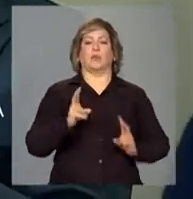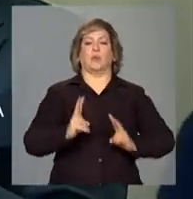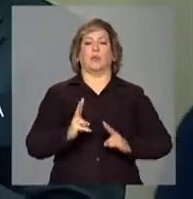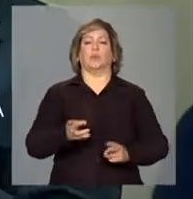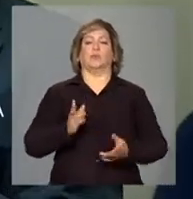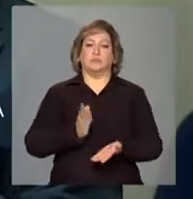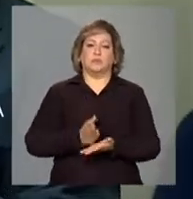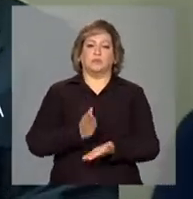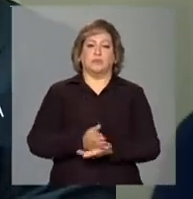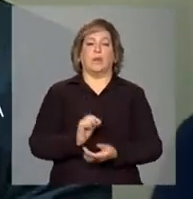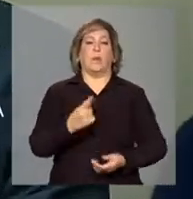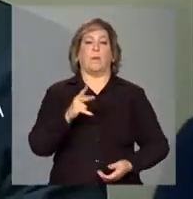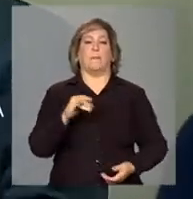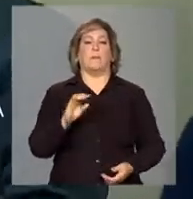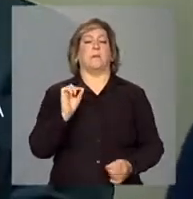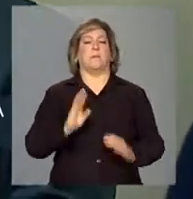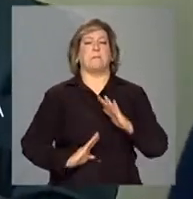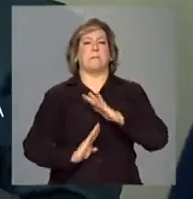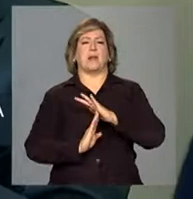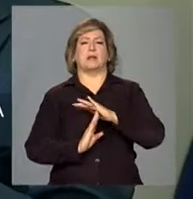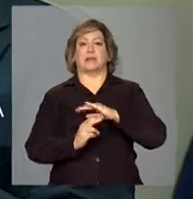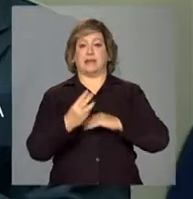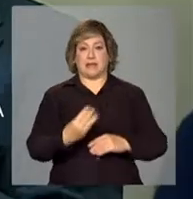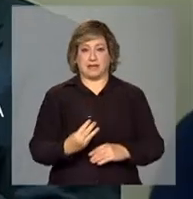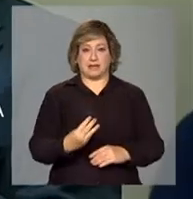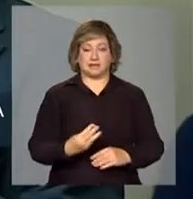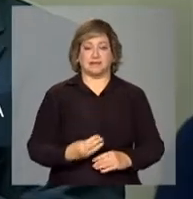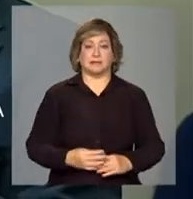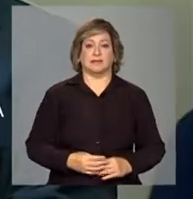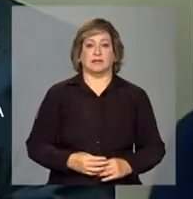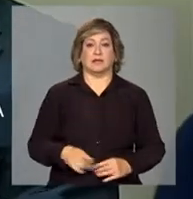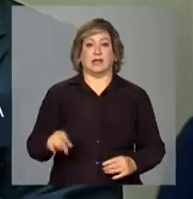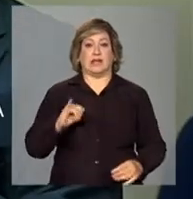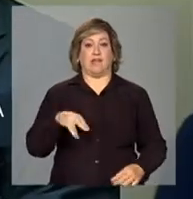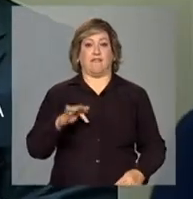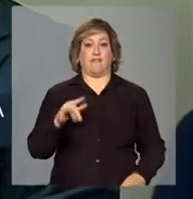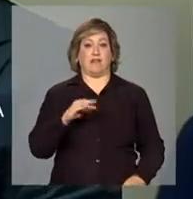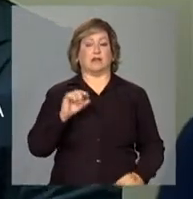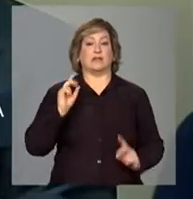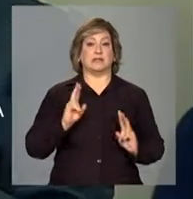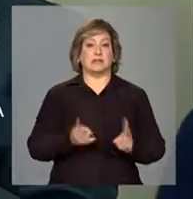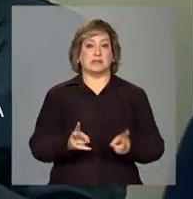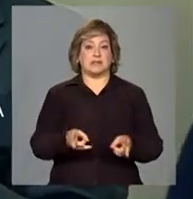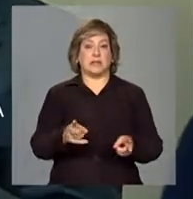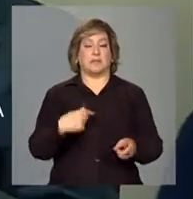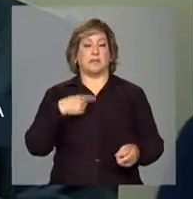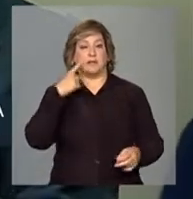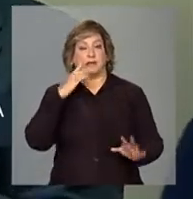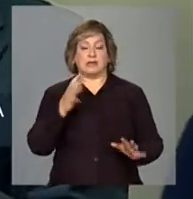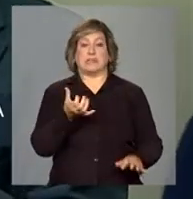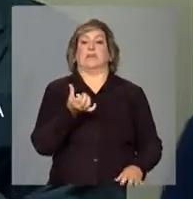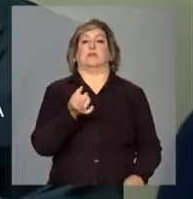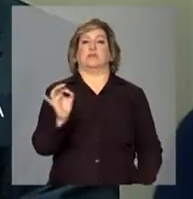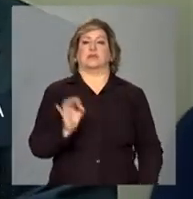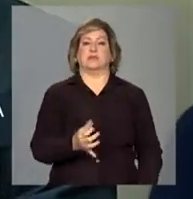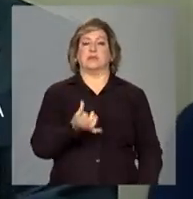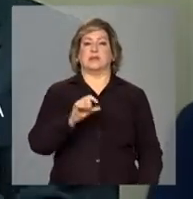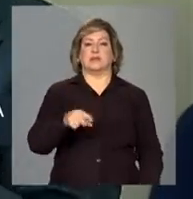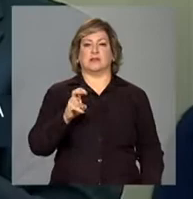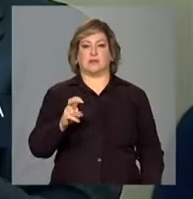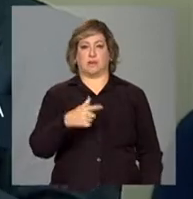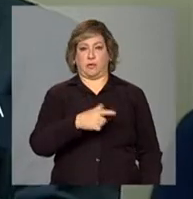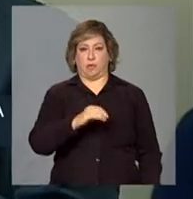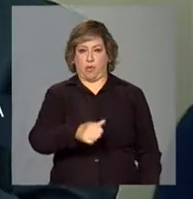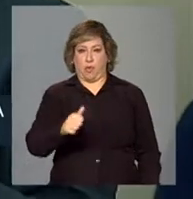de um PIB que é no máximo três e com a inflação sempre assim testando Seis por cento Foi 6:30 em